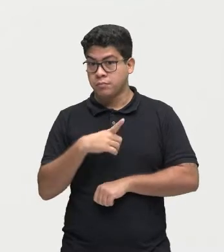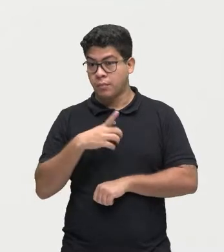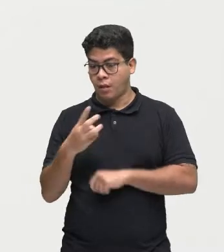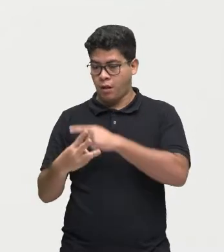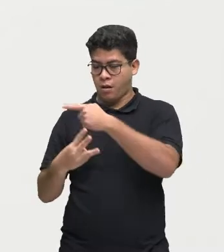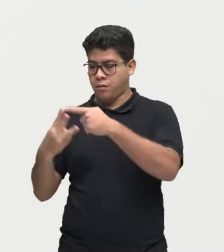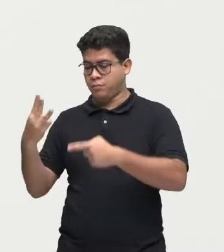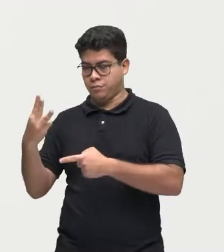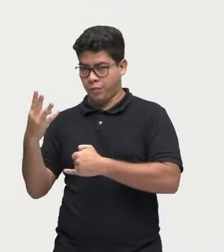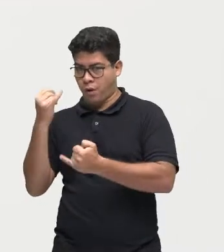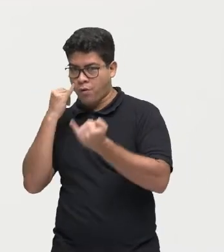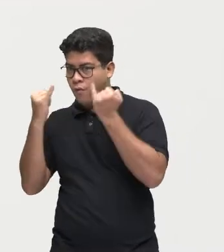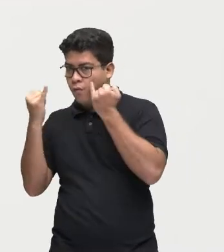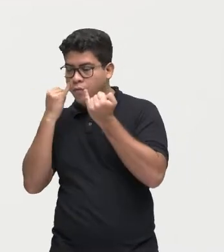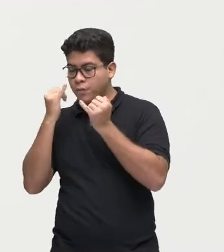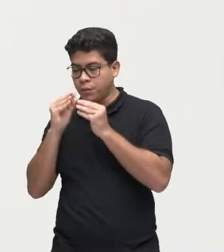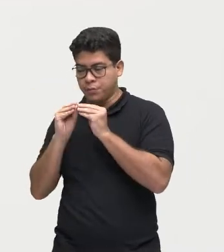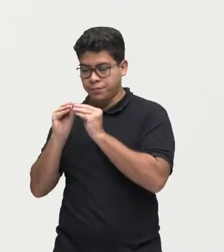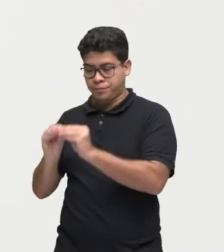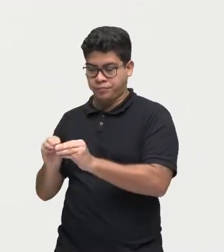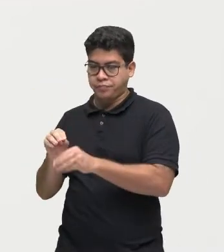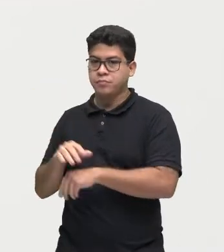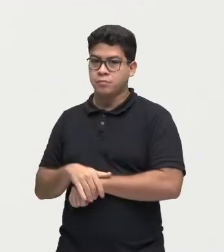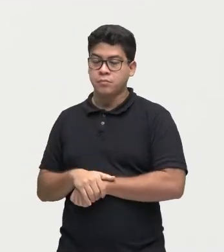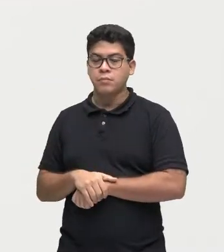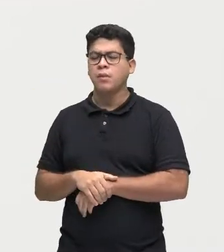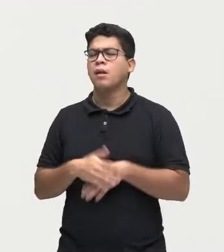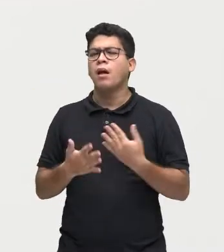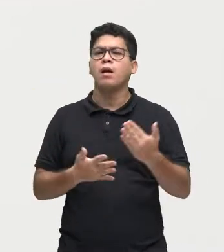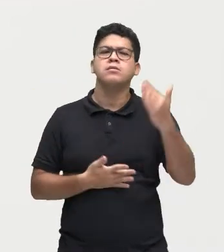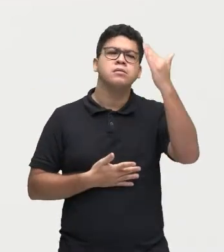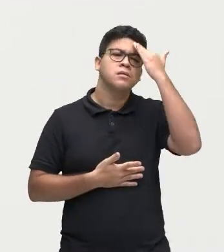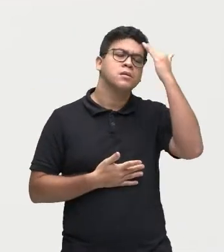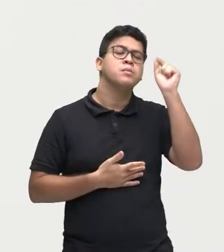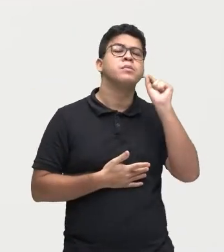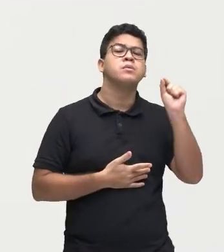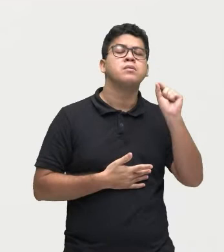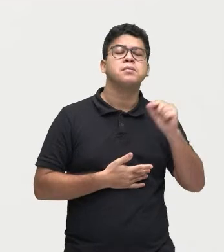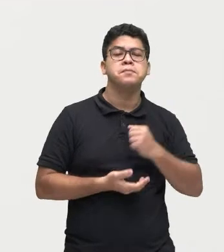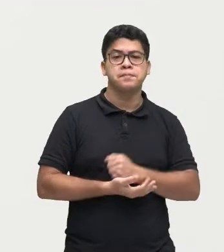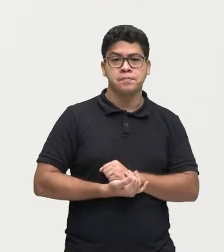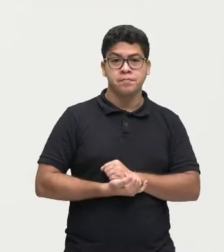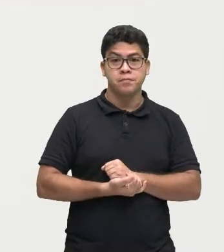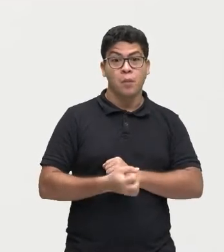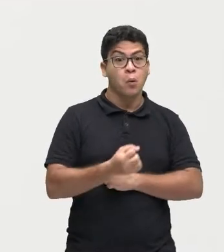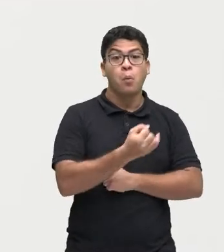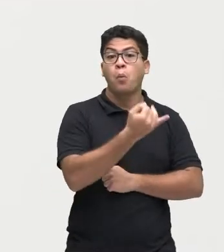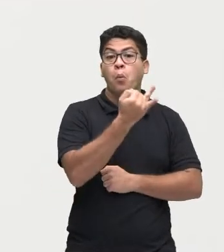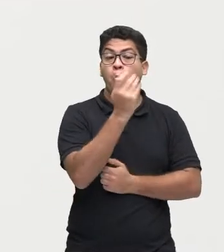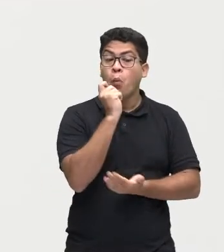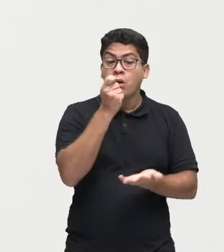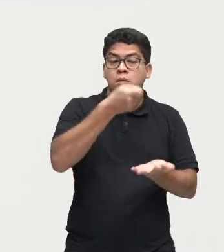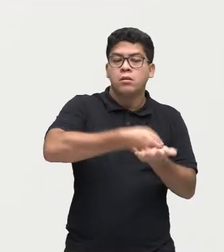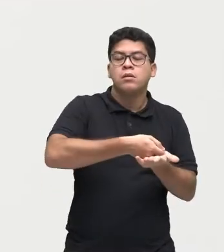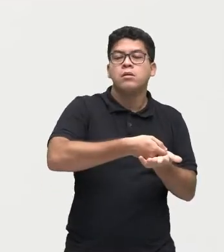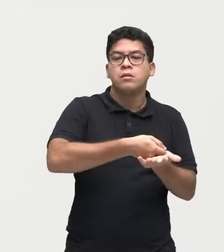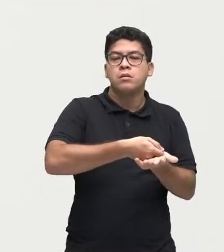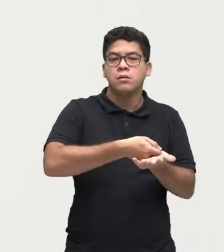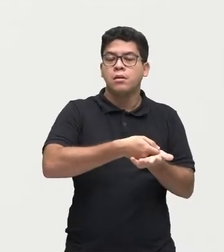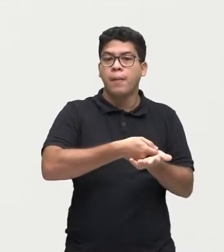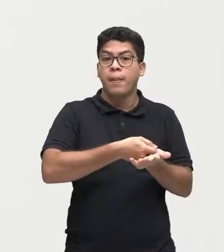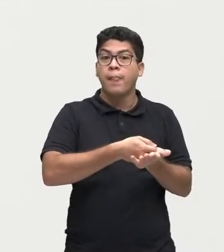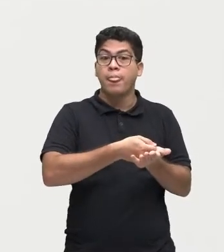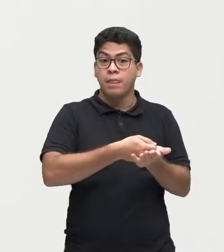3 informações. E a gente quer saber o quê? Vamos ver a pergunta. Quanto vai gastar